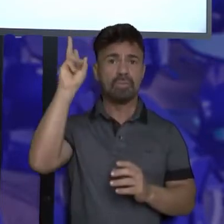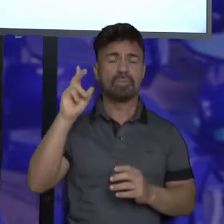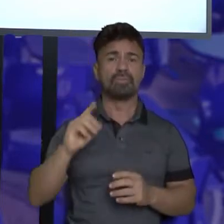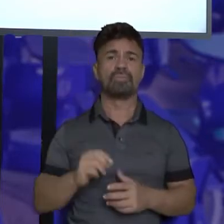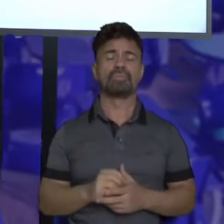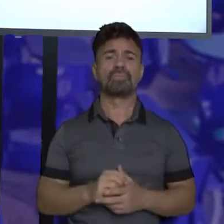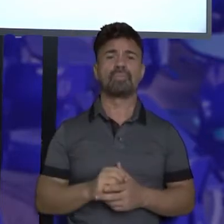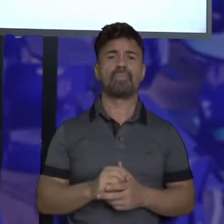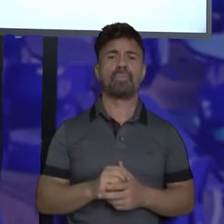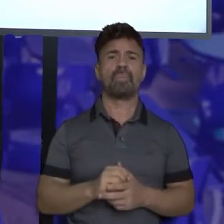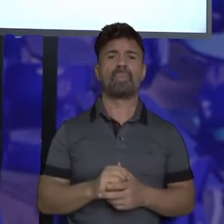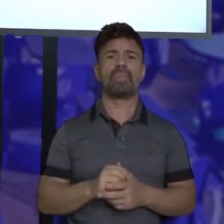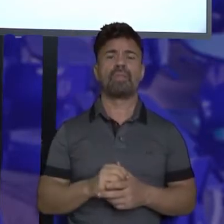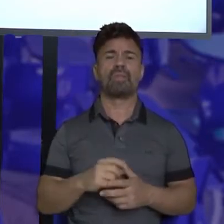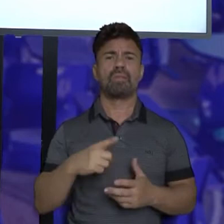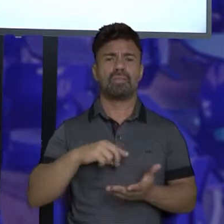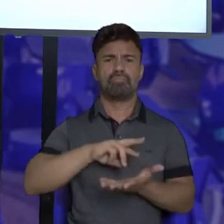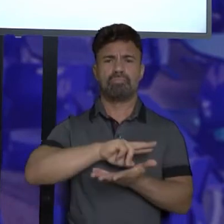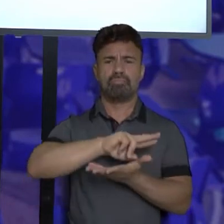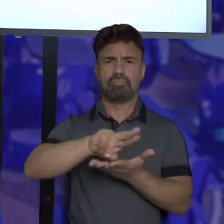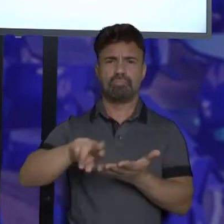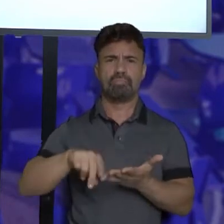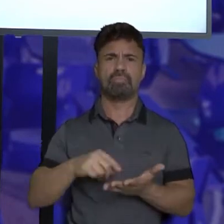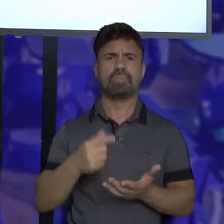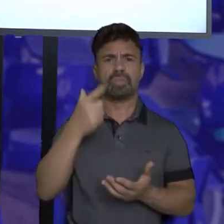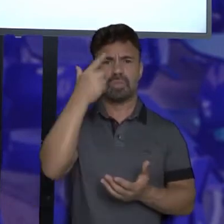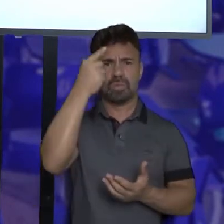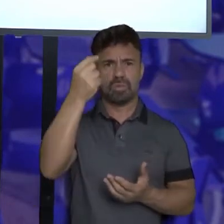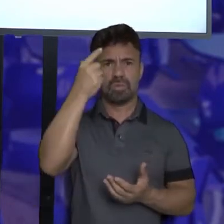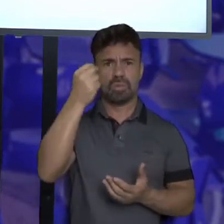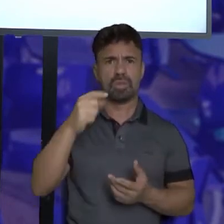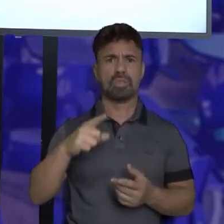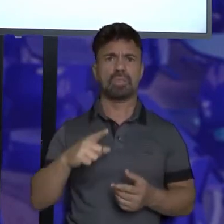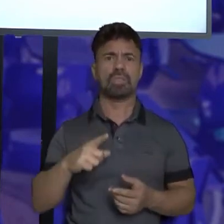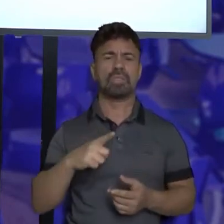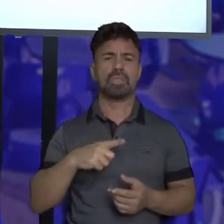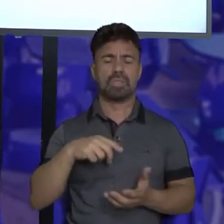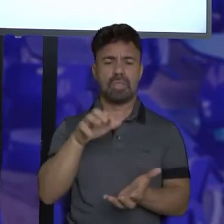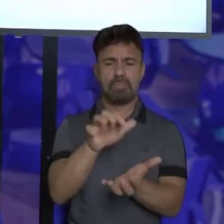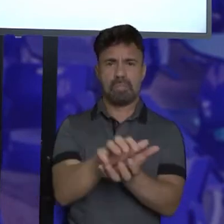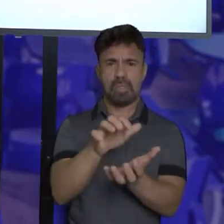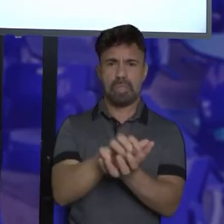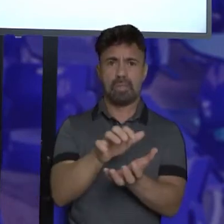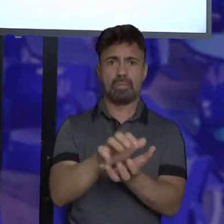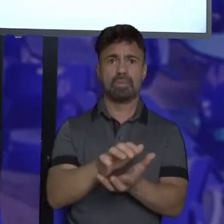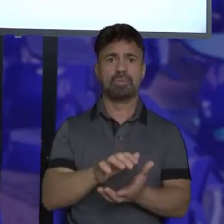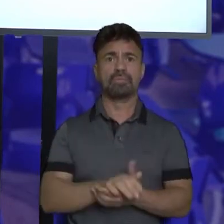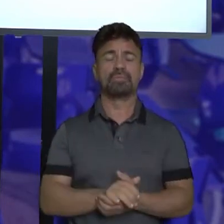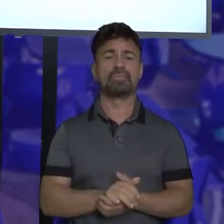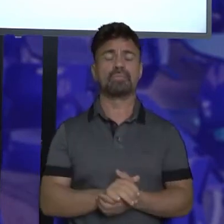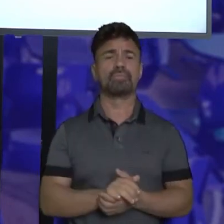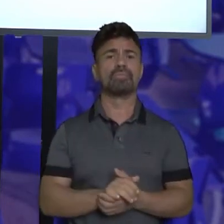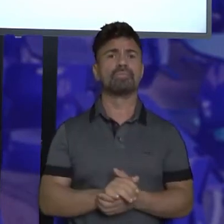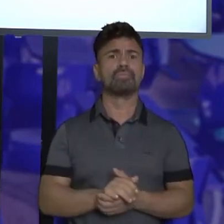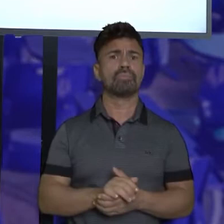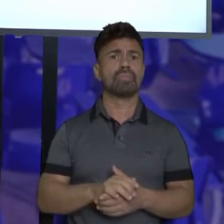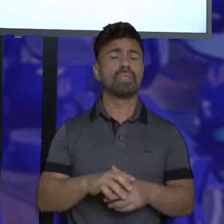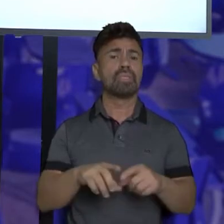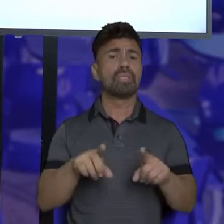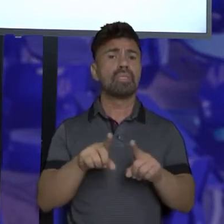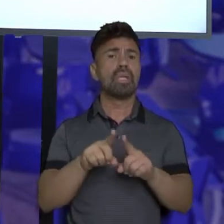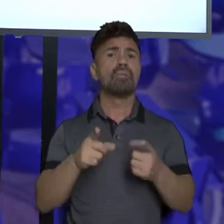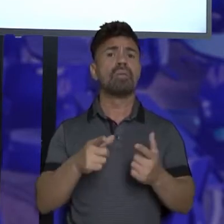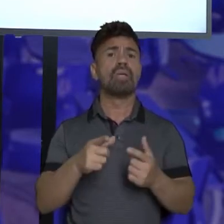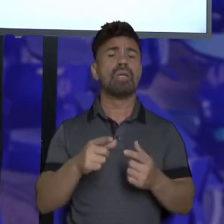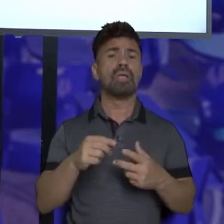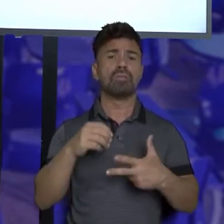como da FUVEST e tantas outras universidades, aqui mesmo de Pernambuco, e, inclusive, vale destacar o